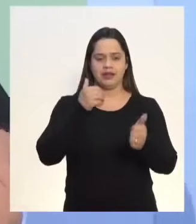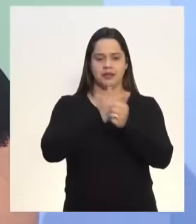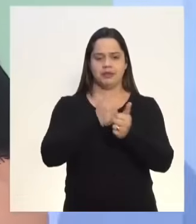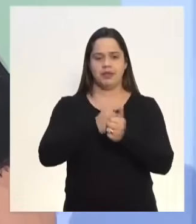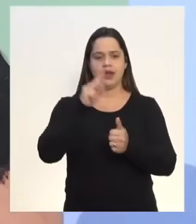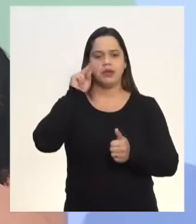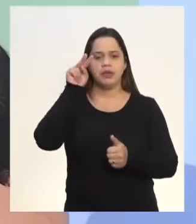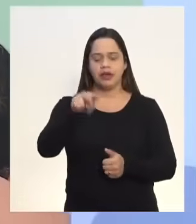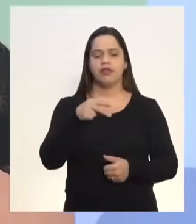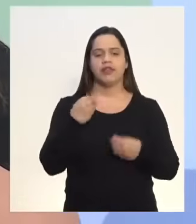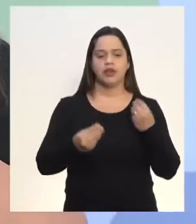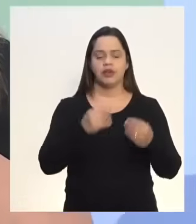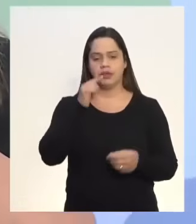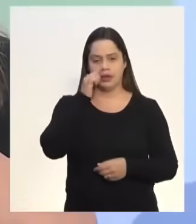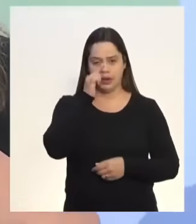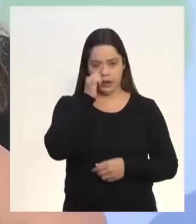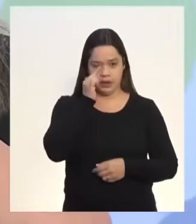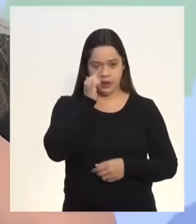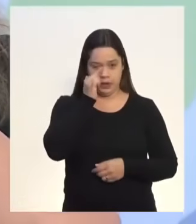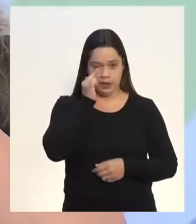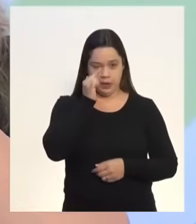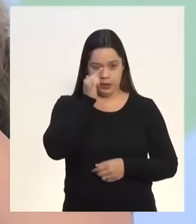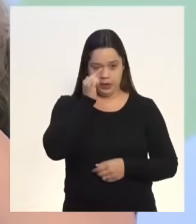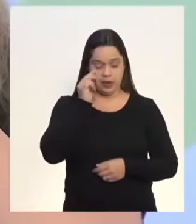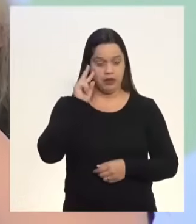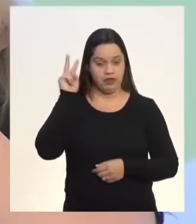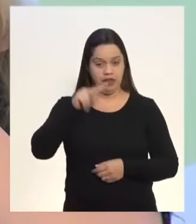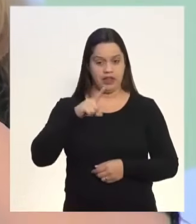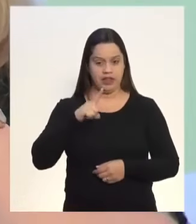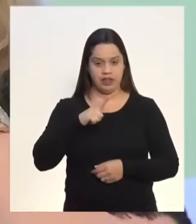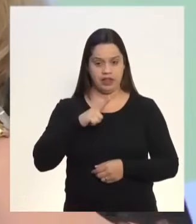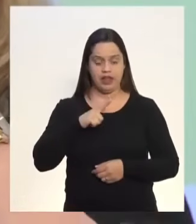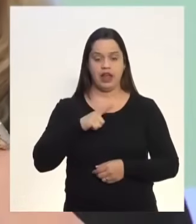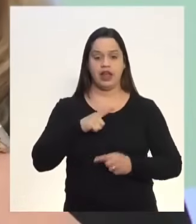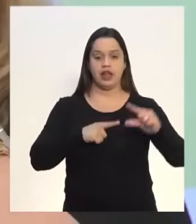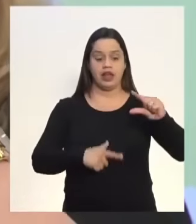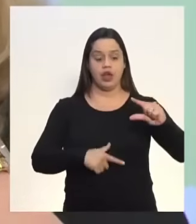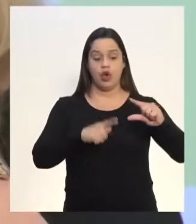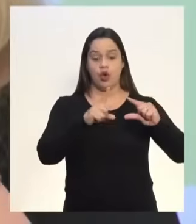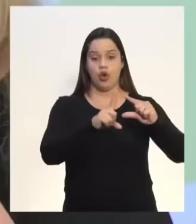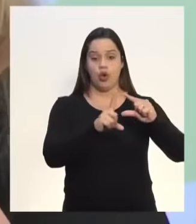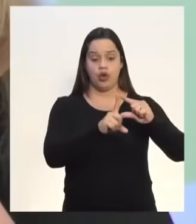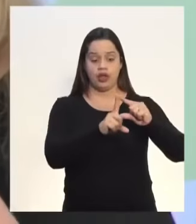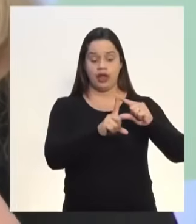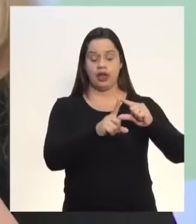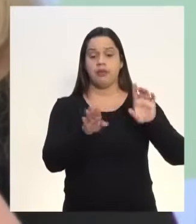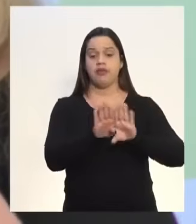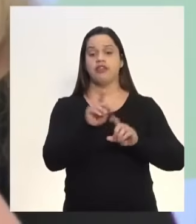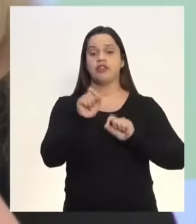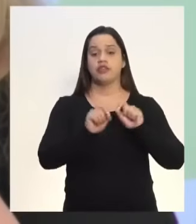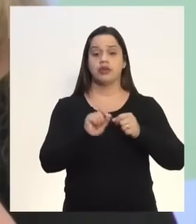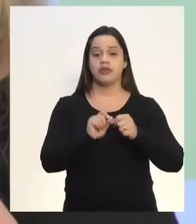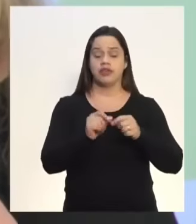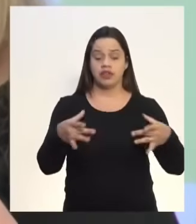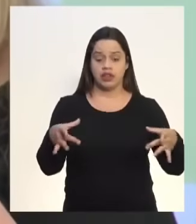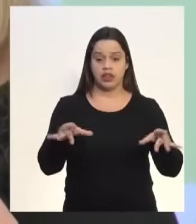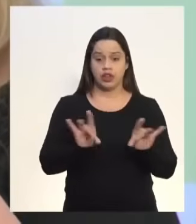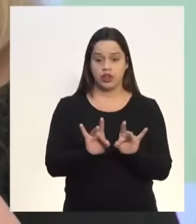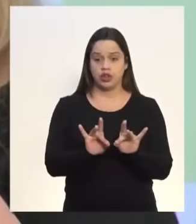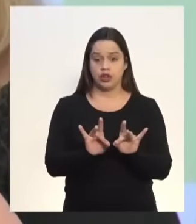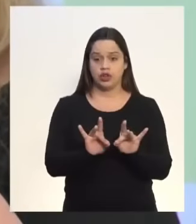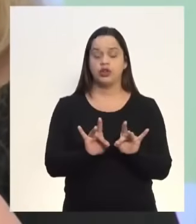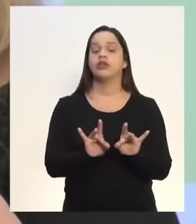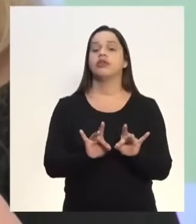mais para enxergar aqui do lado. Observa que ele tem uma aba. Para colar, e é né? essa aba que a